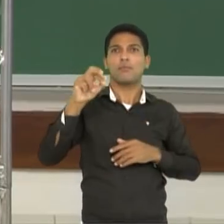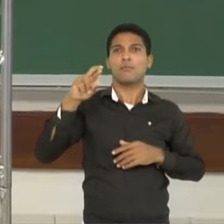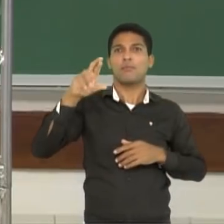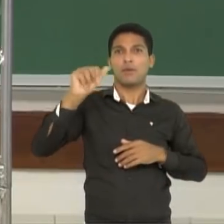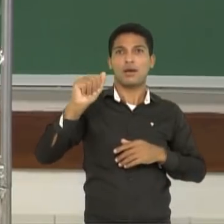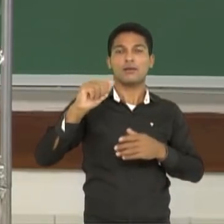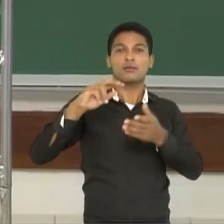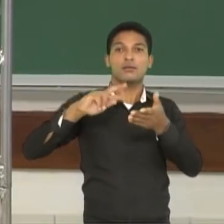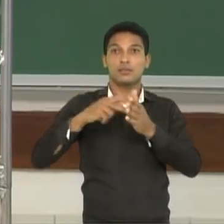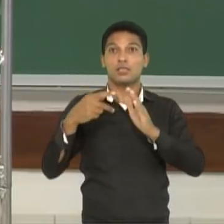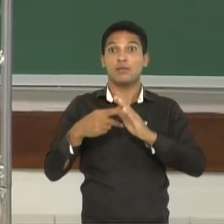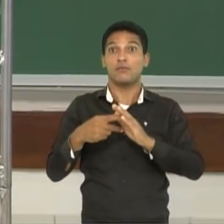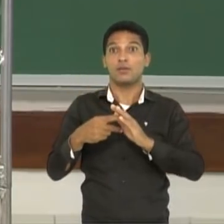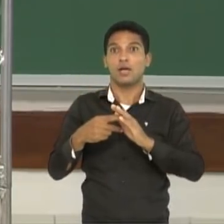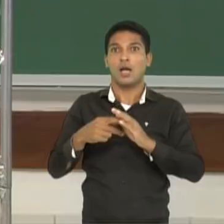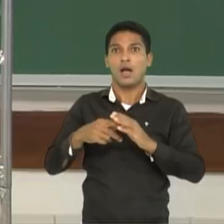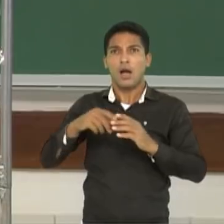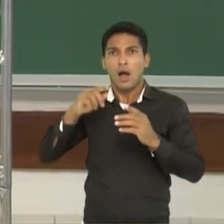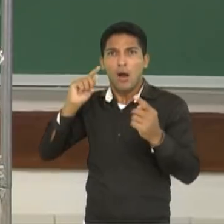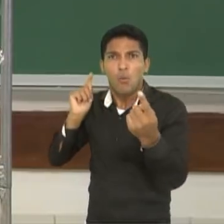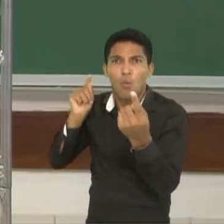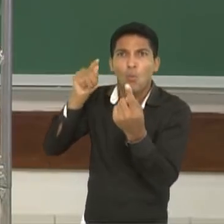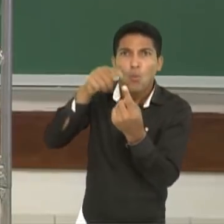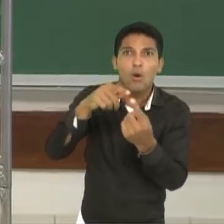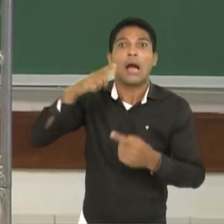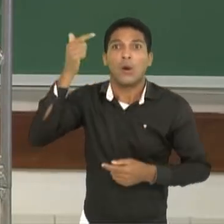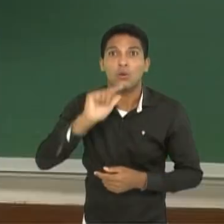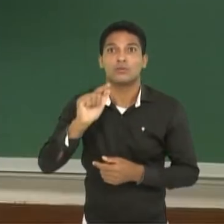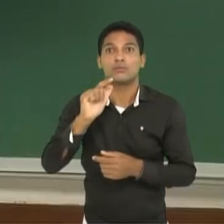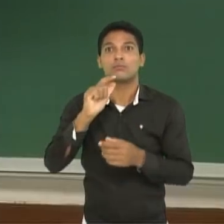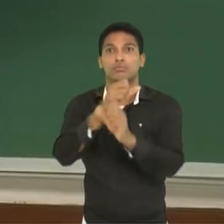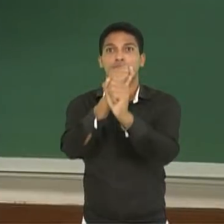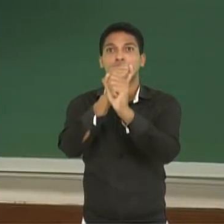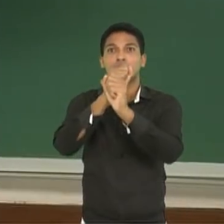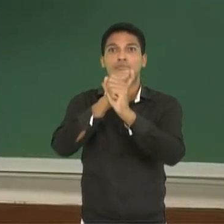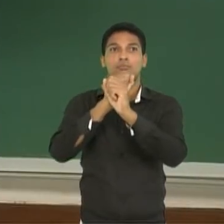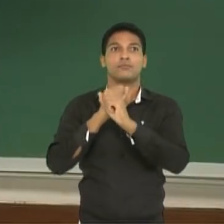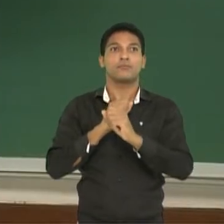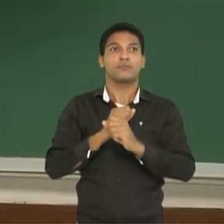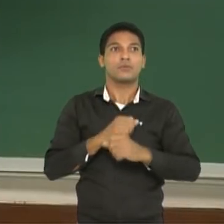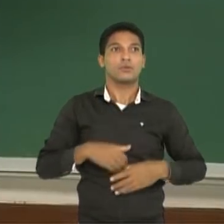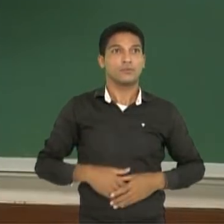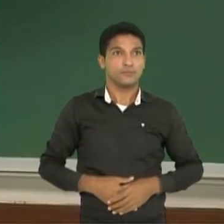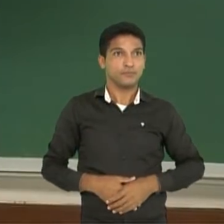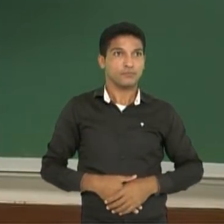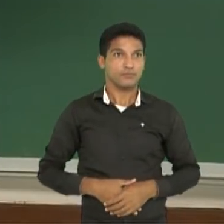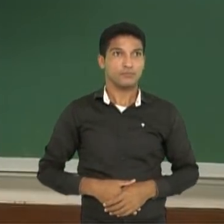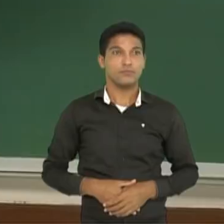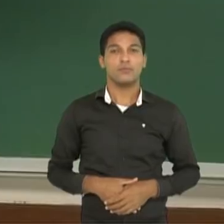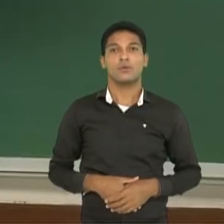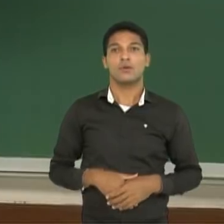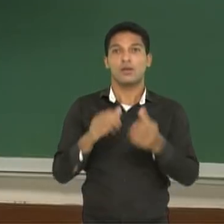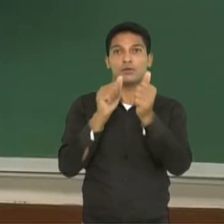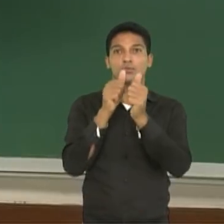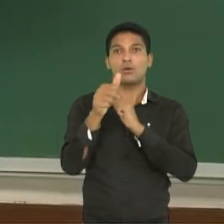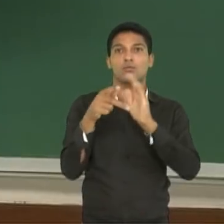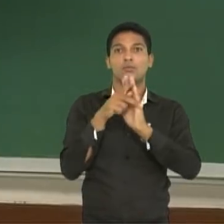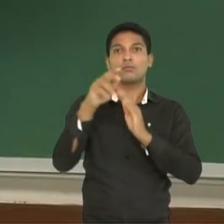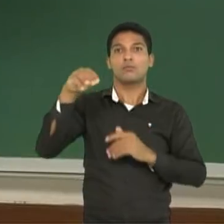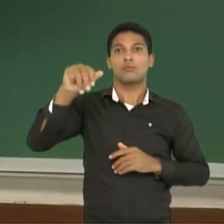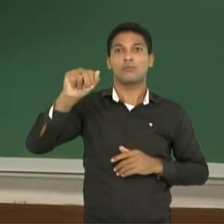que o competidor estabeleceu, ok? Os esportes de marca são aqueles que melhor retratam